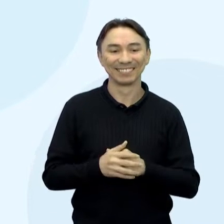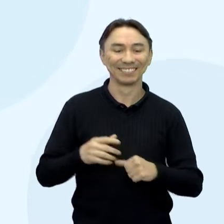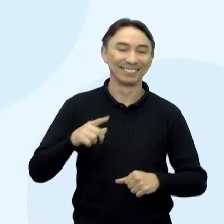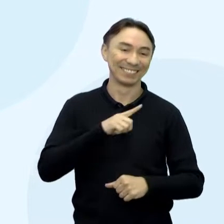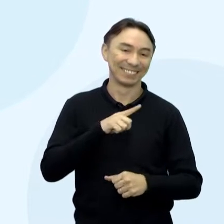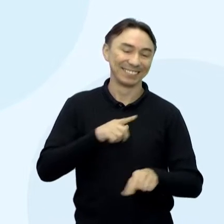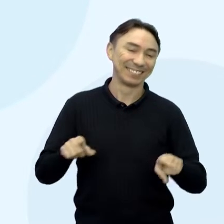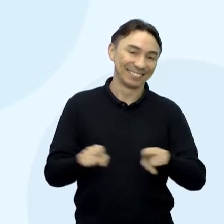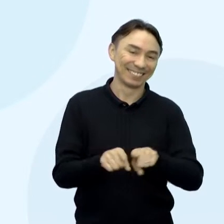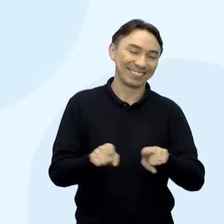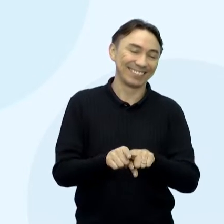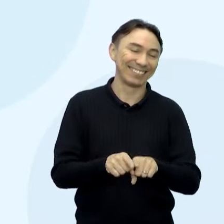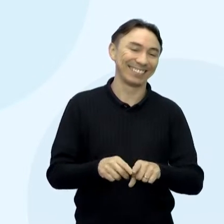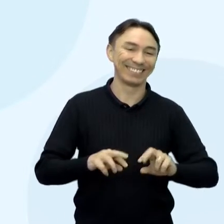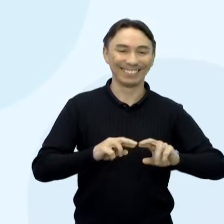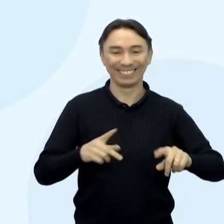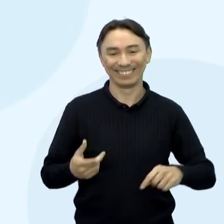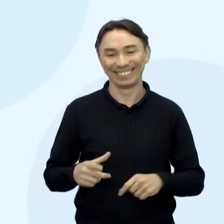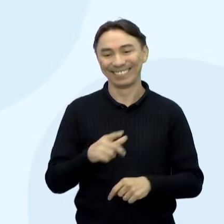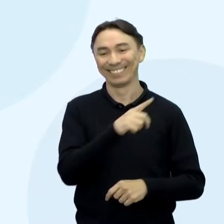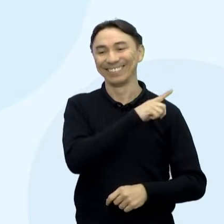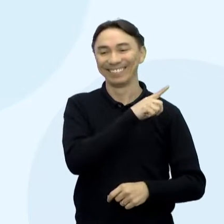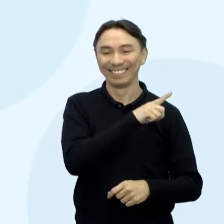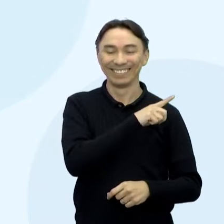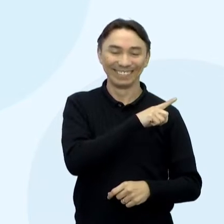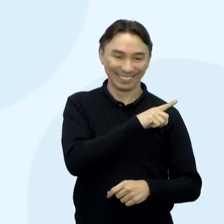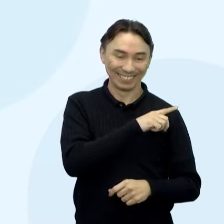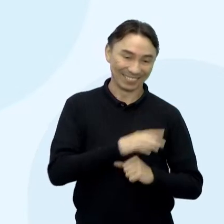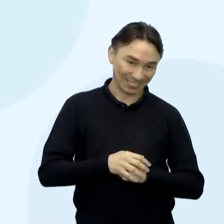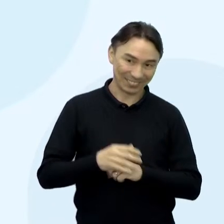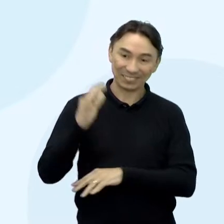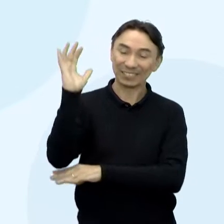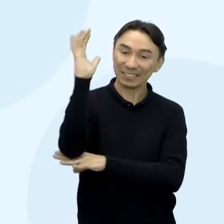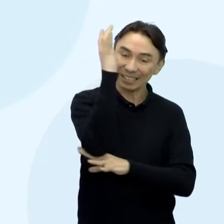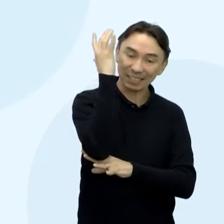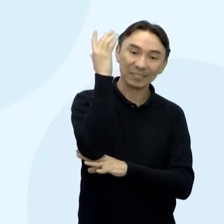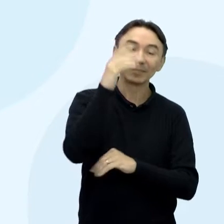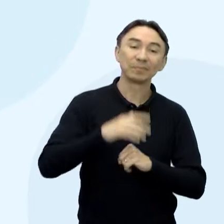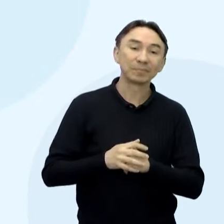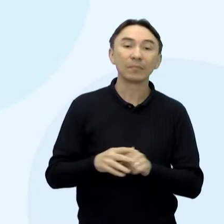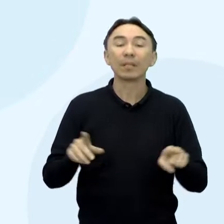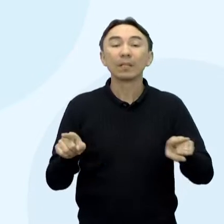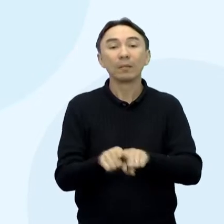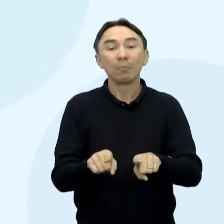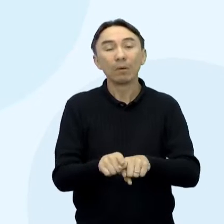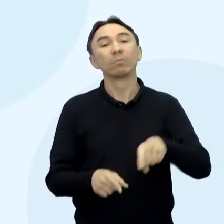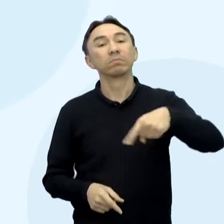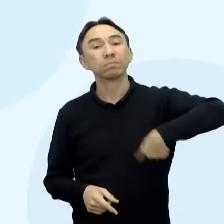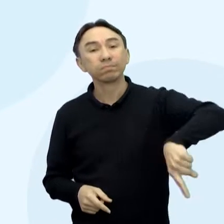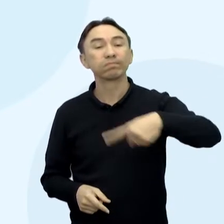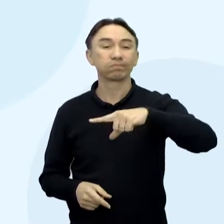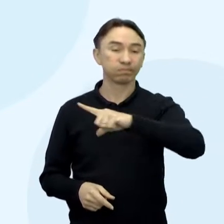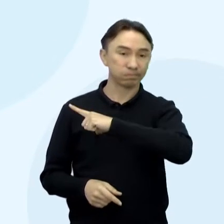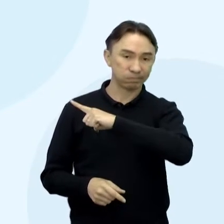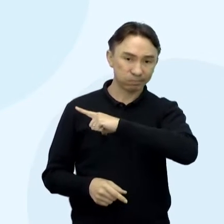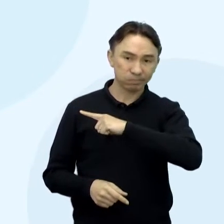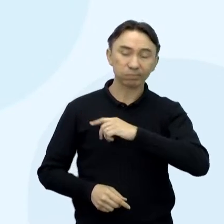meio ambiente. Entendemos o nosso papel e importância em relação aos padrões